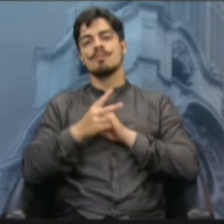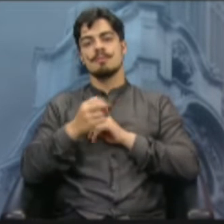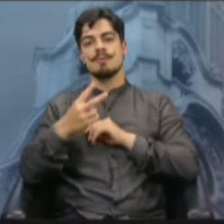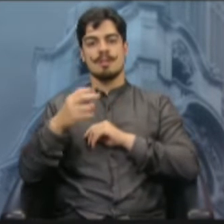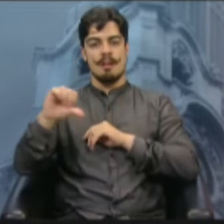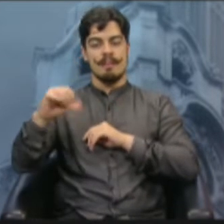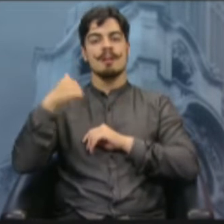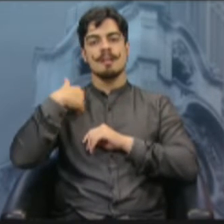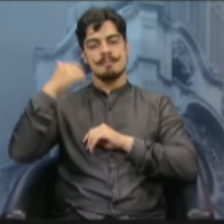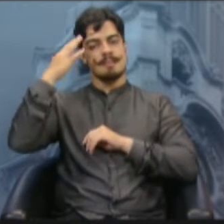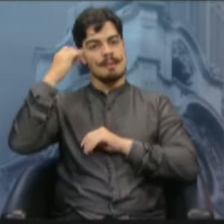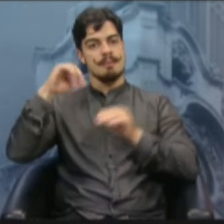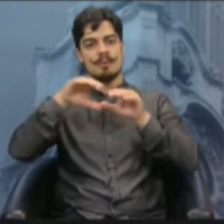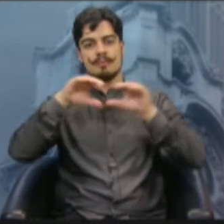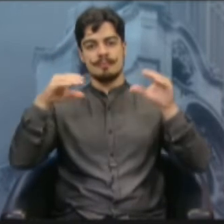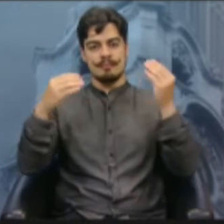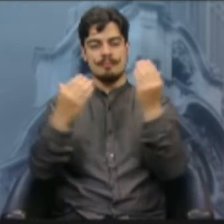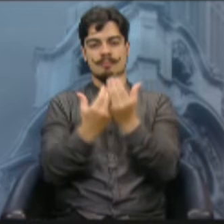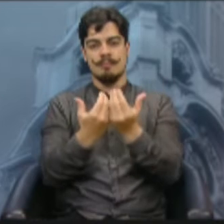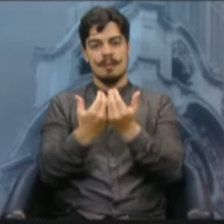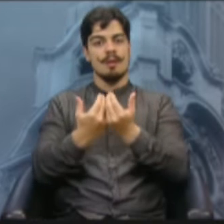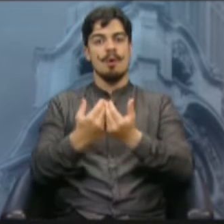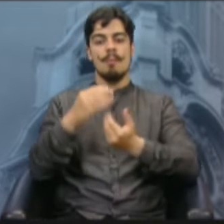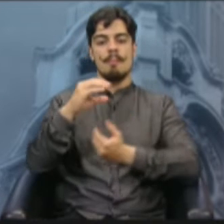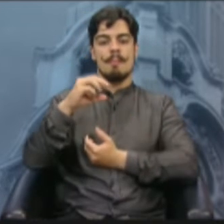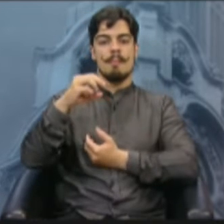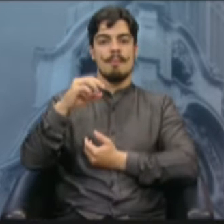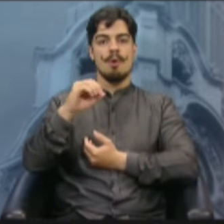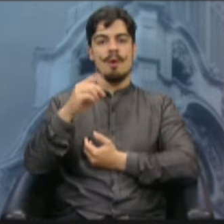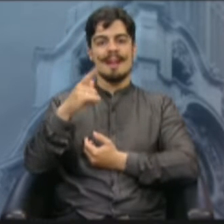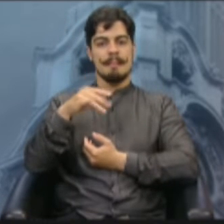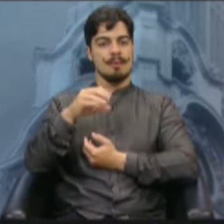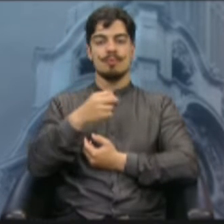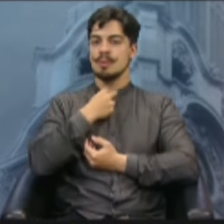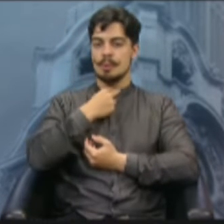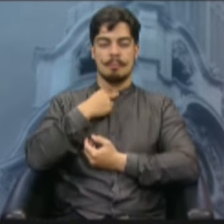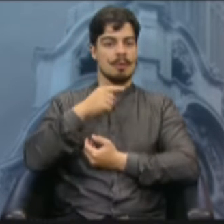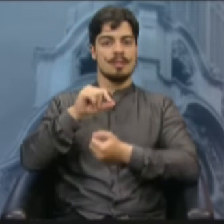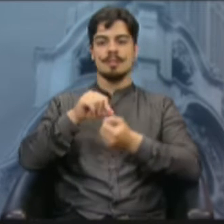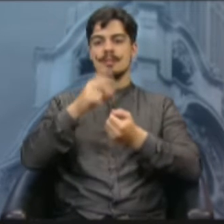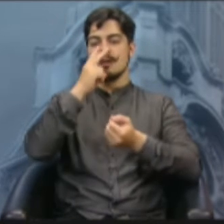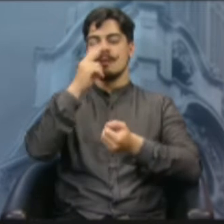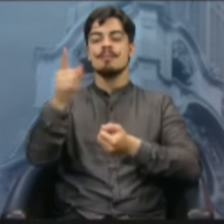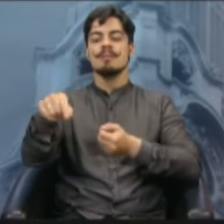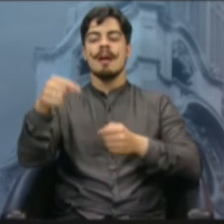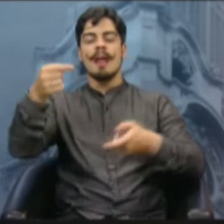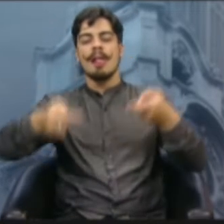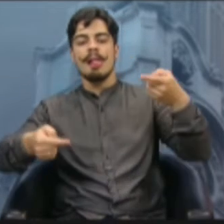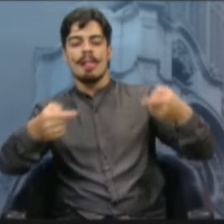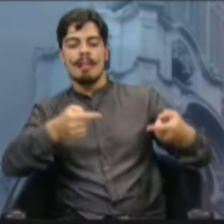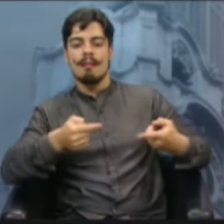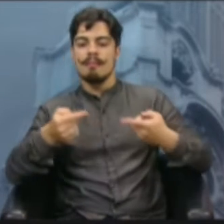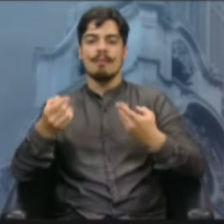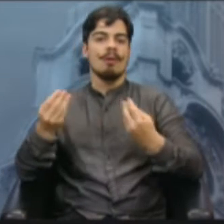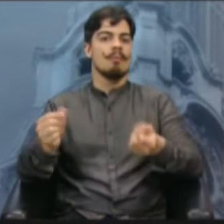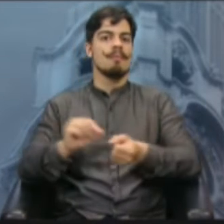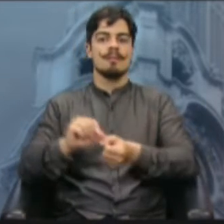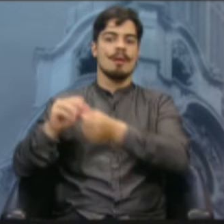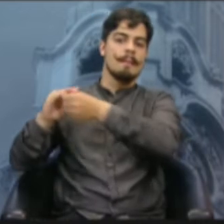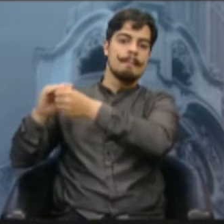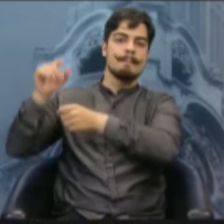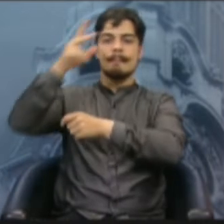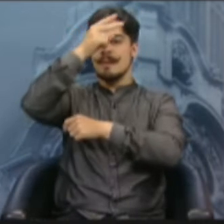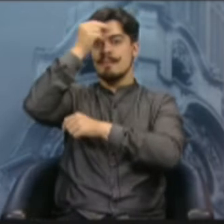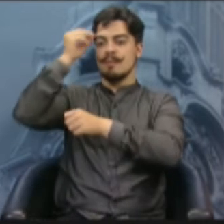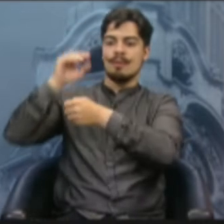entendemos que o Estádio Olímpico Monumental não pode ser colocado na bandeja para ser objeto de pressão da prefeitura,